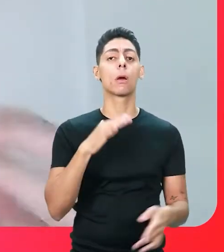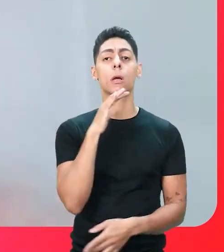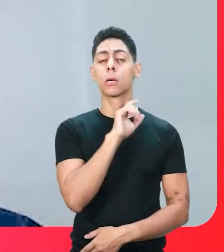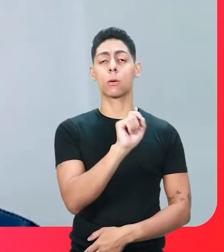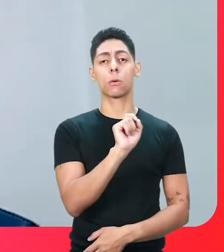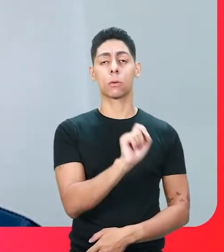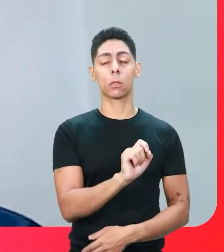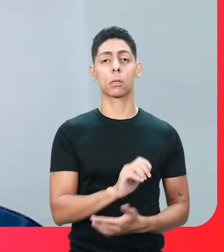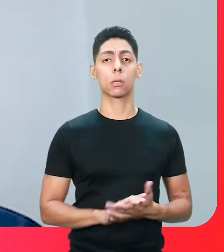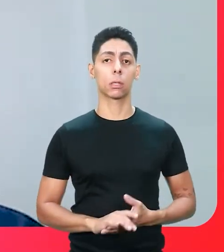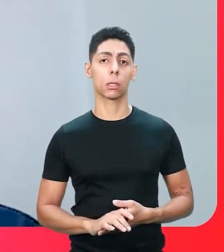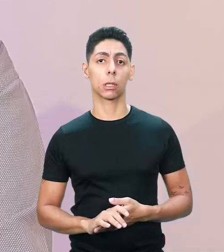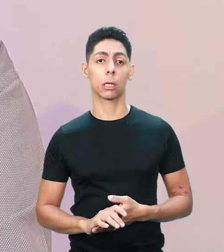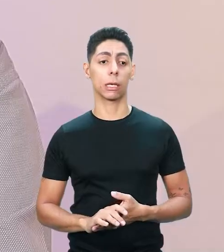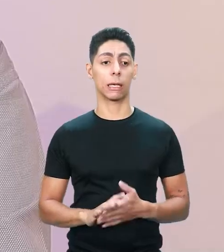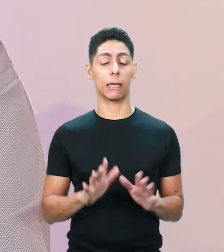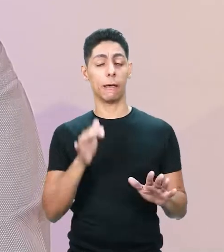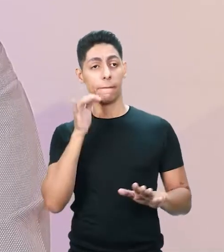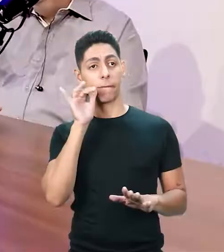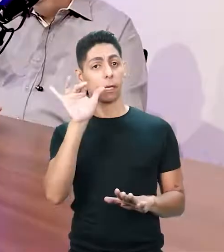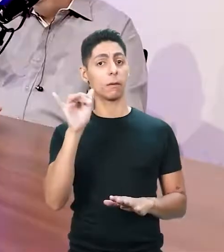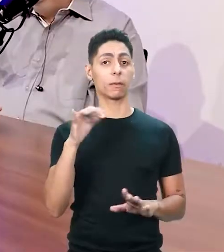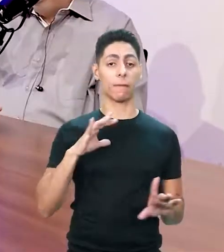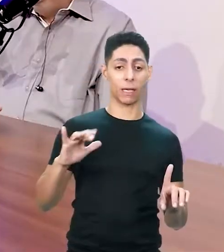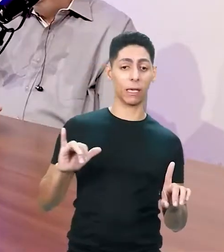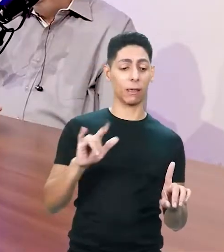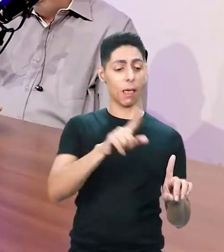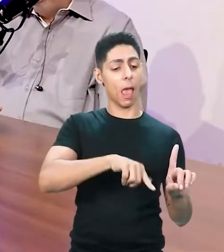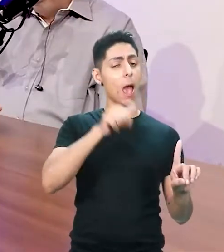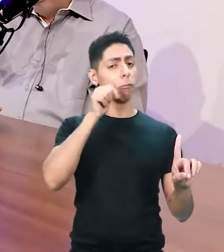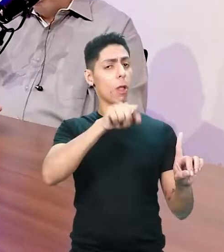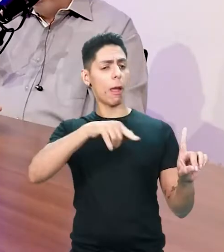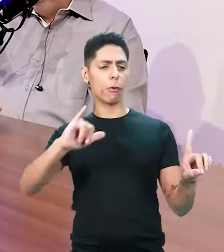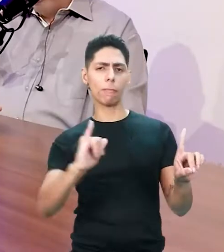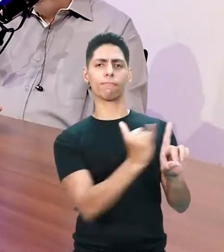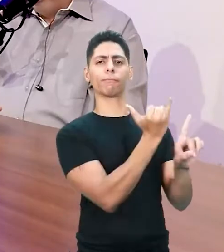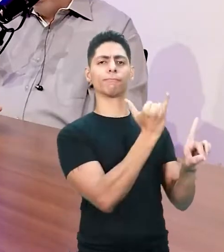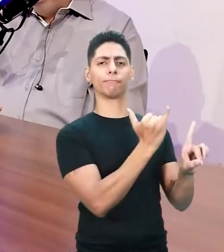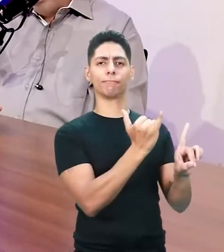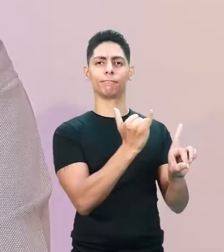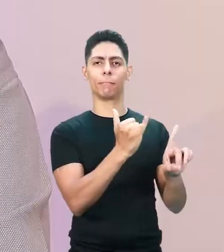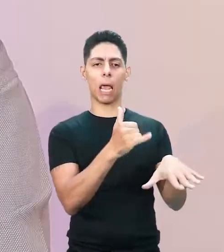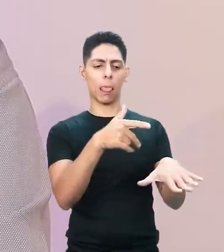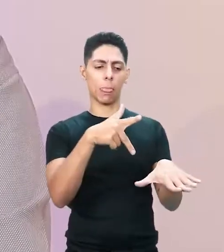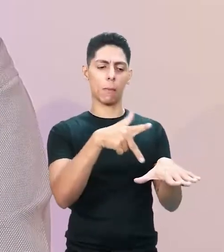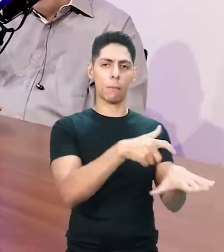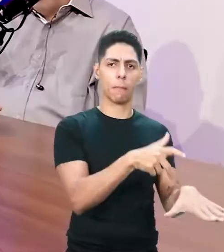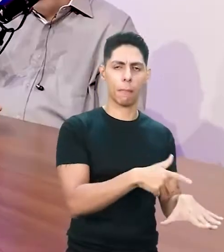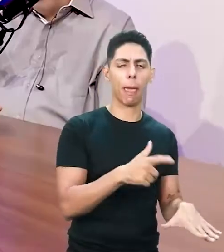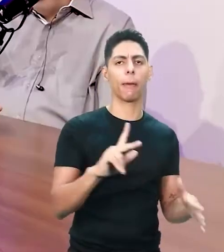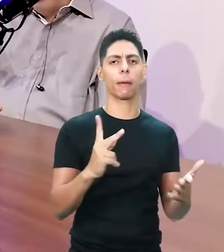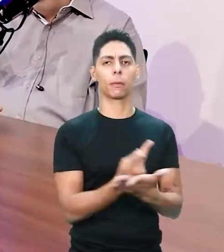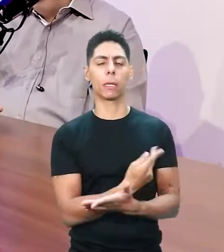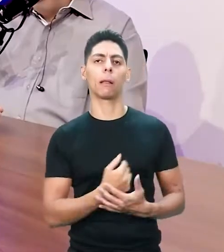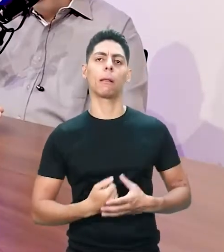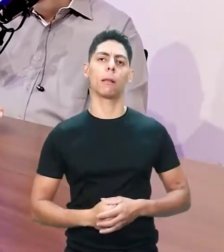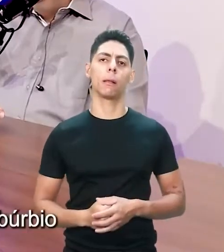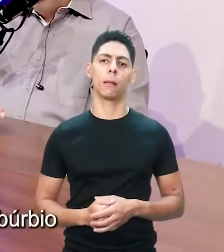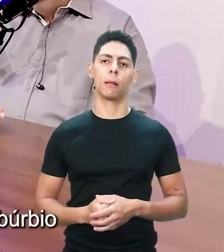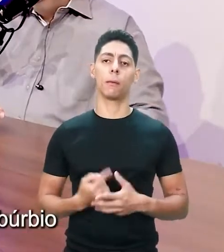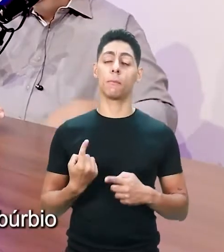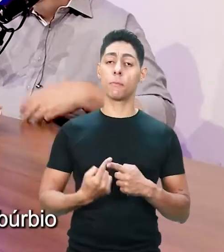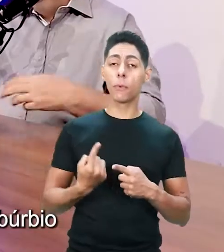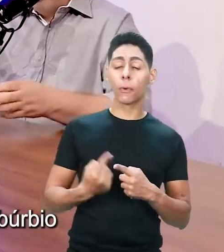ia pisar no pé da moça, Antônio? Como é que é? Pisar no pé da moça. Vou explicar. Ah, Nas